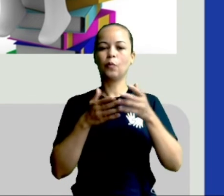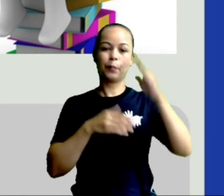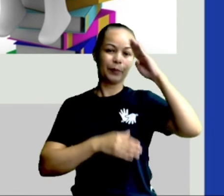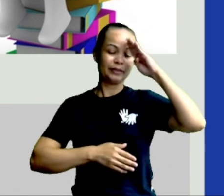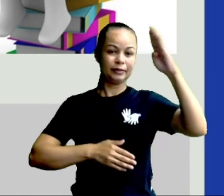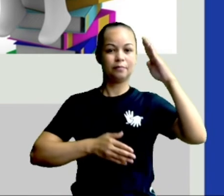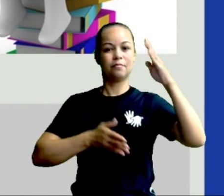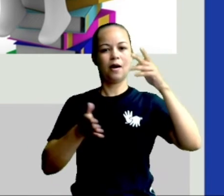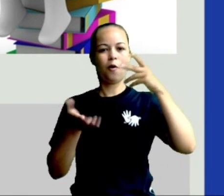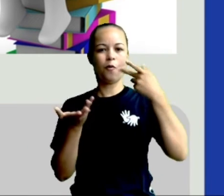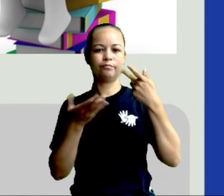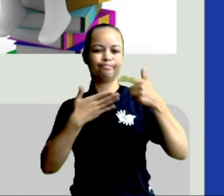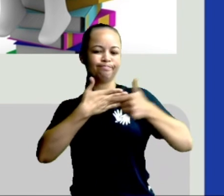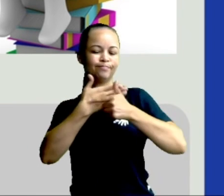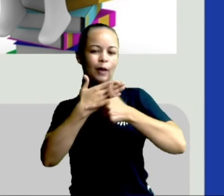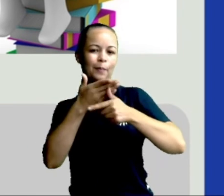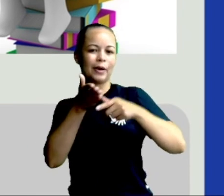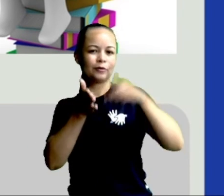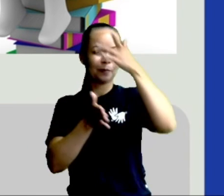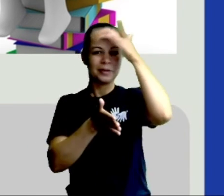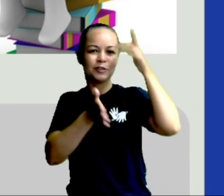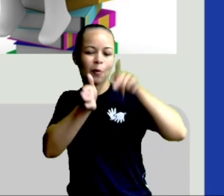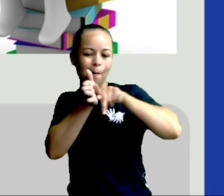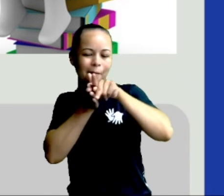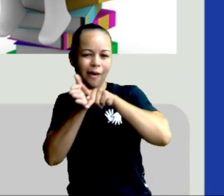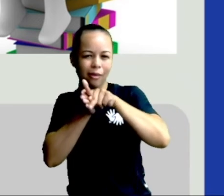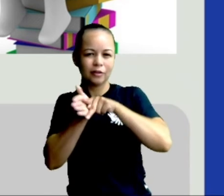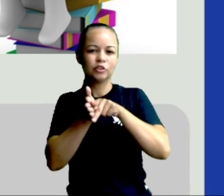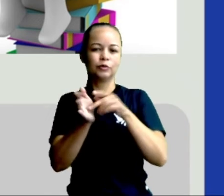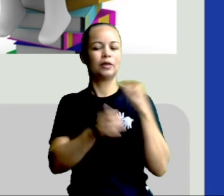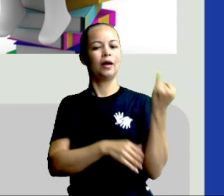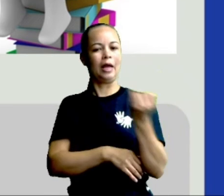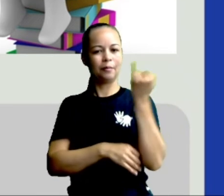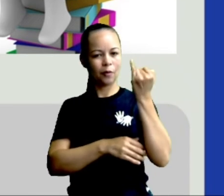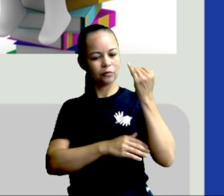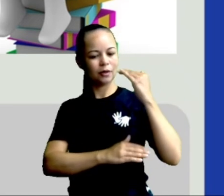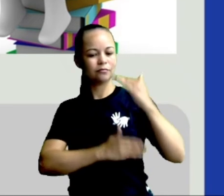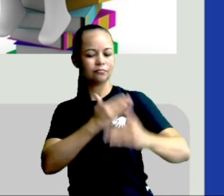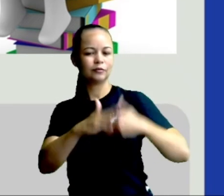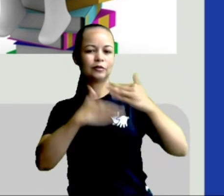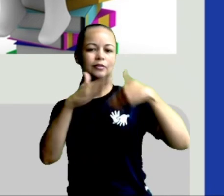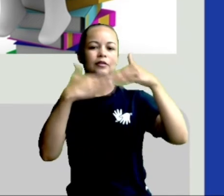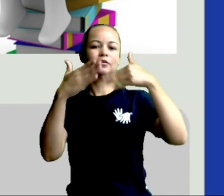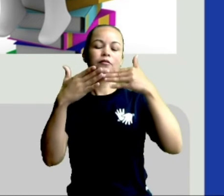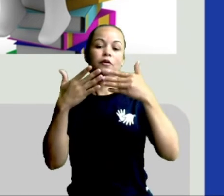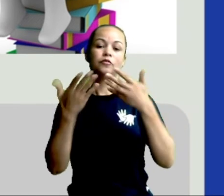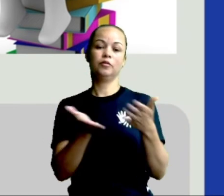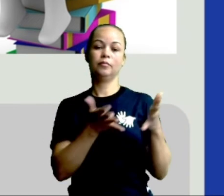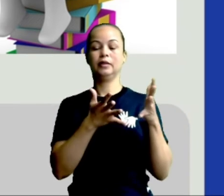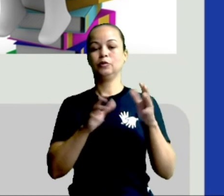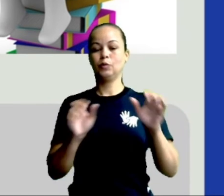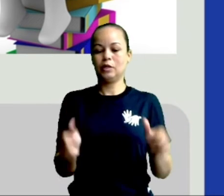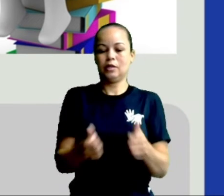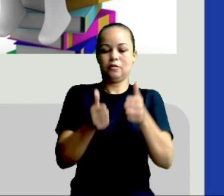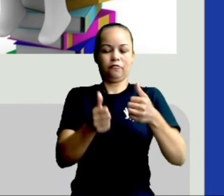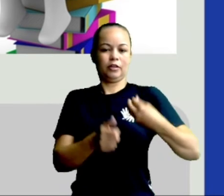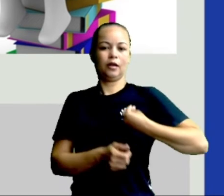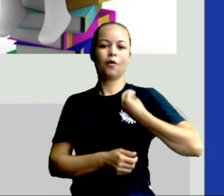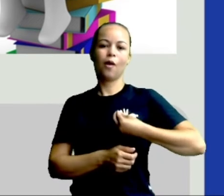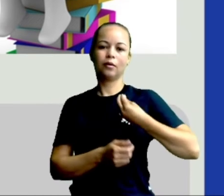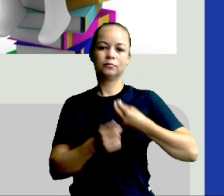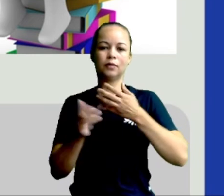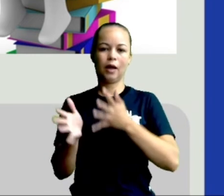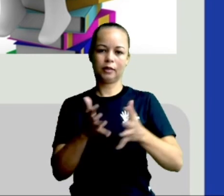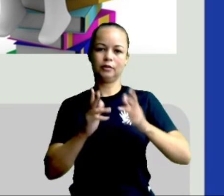na sociedade é a importância dele no desenvolvimento e na qualidade de vida